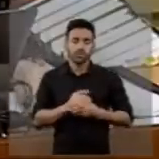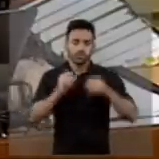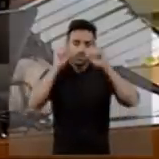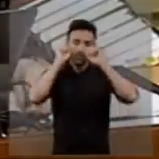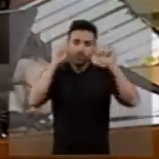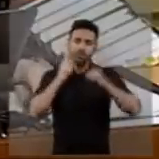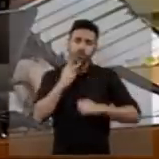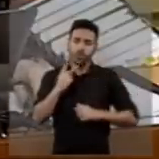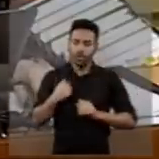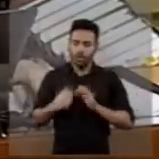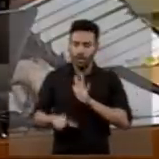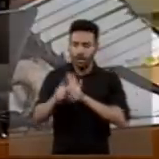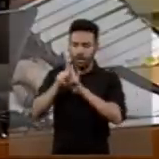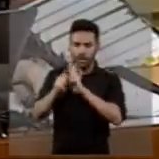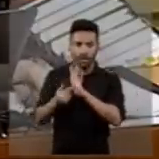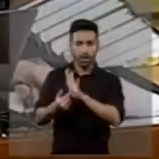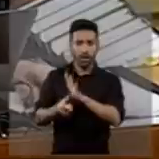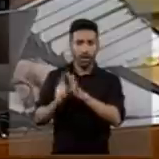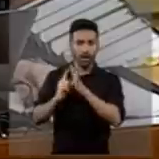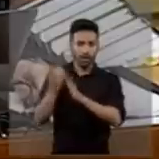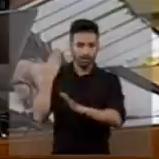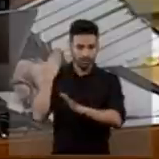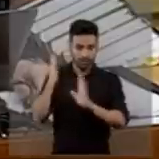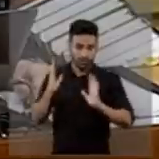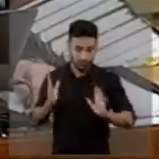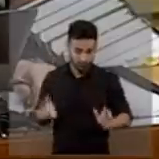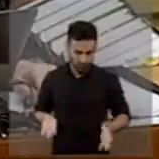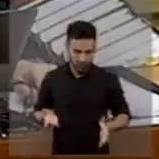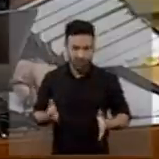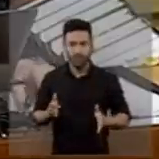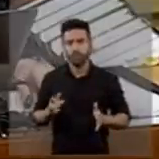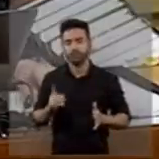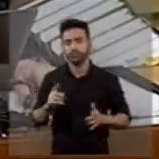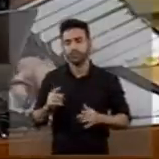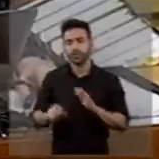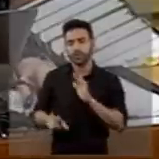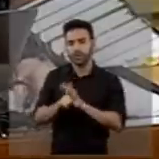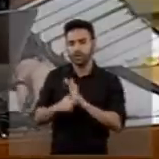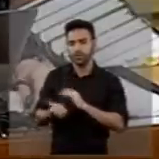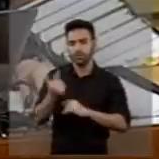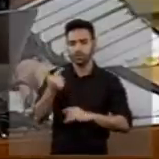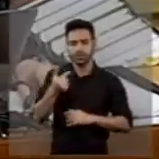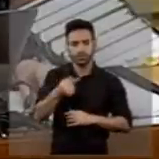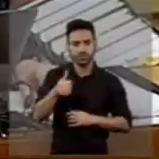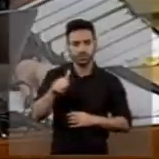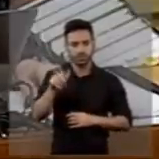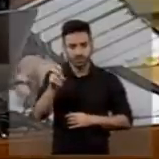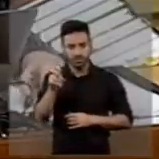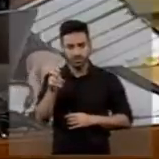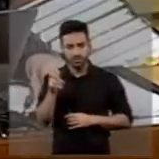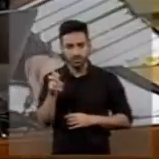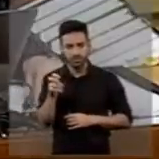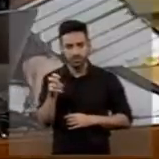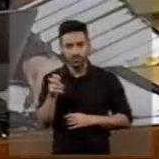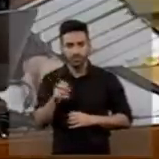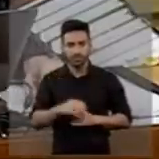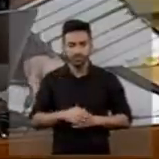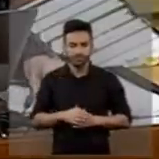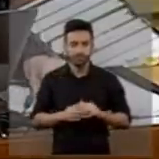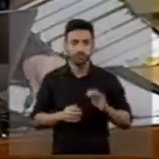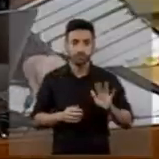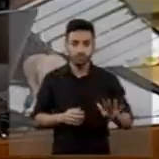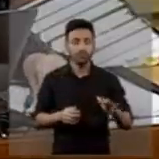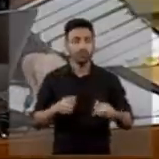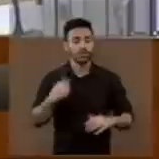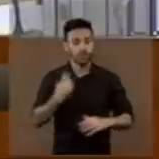é passada, superada por essa lei 12.715, ela não se adequa. Ministro, que isso.